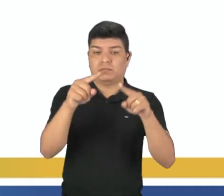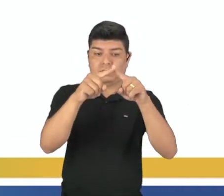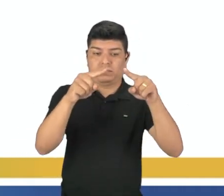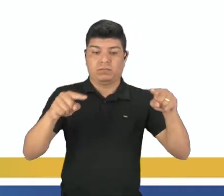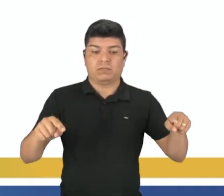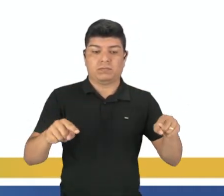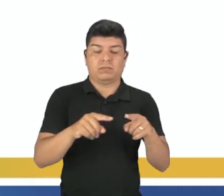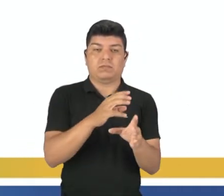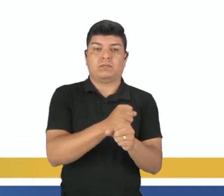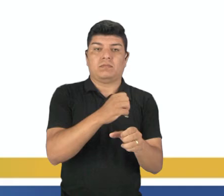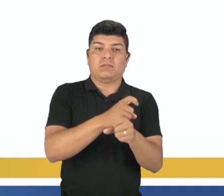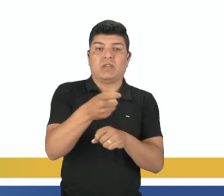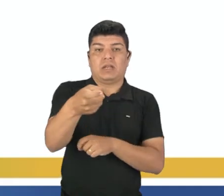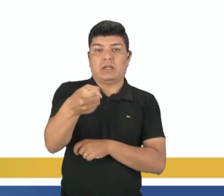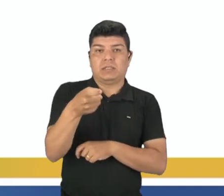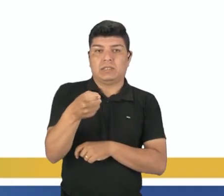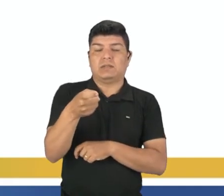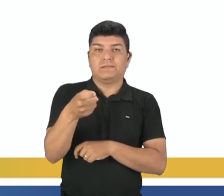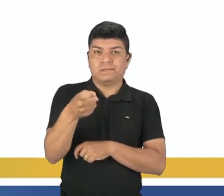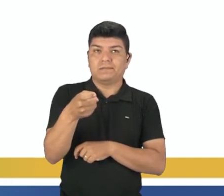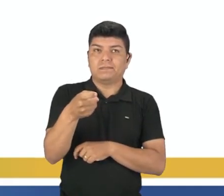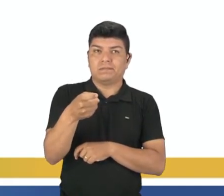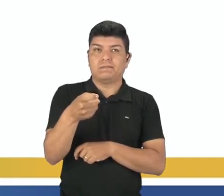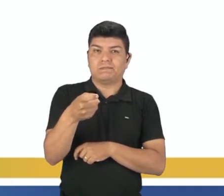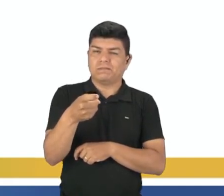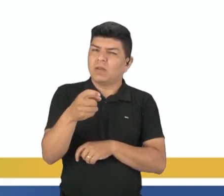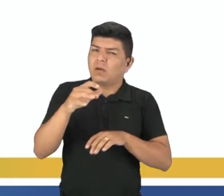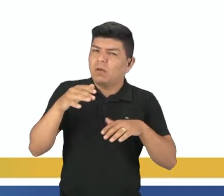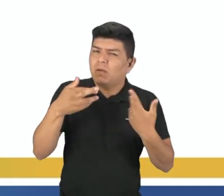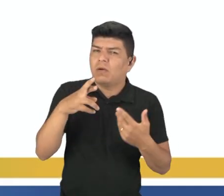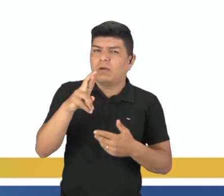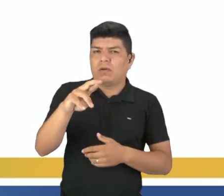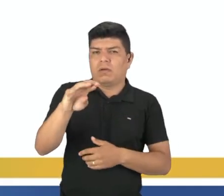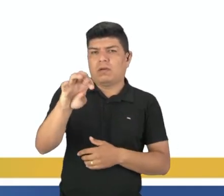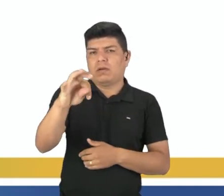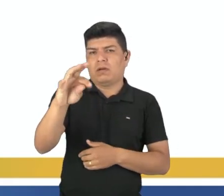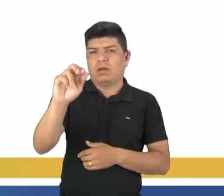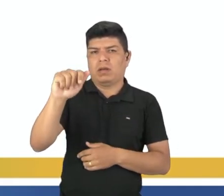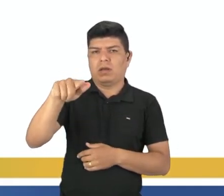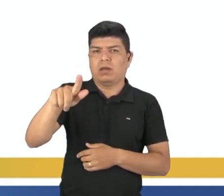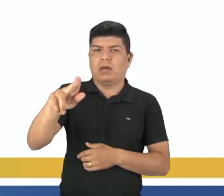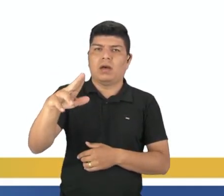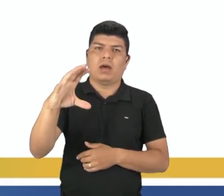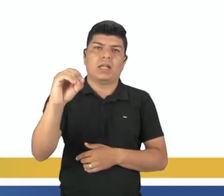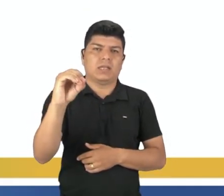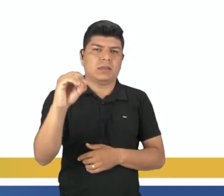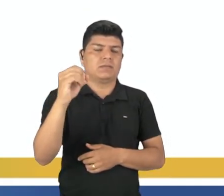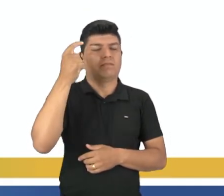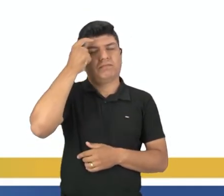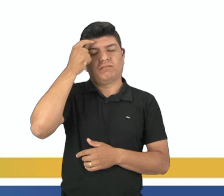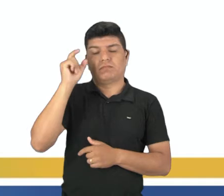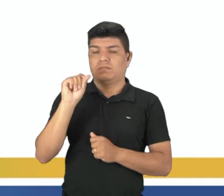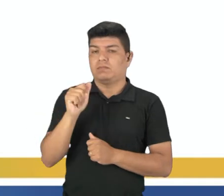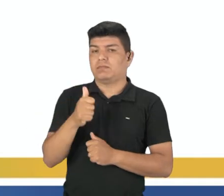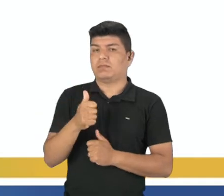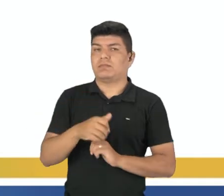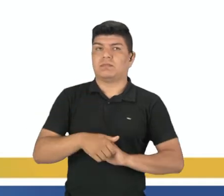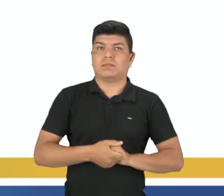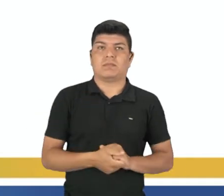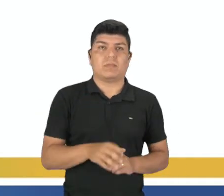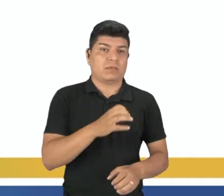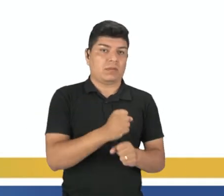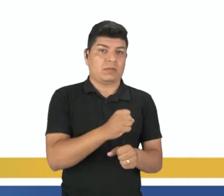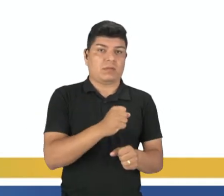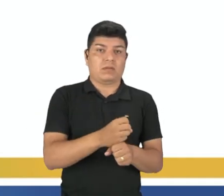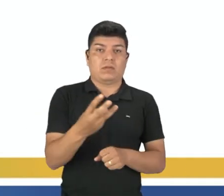abaixo, calcule x. Será que esse triângulo é retângulo, hein, gente? Vamos pensar aí um pouquinho. Então, nós sabemos aí que a soma